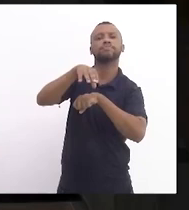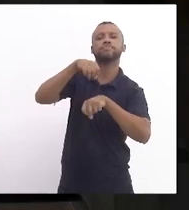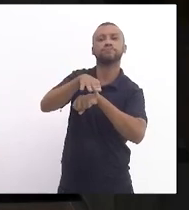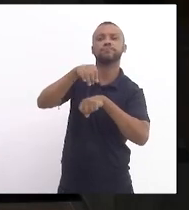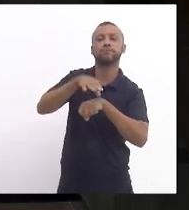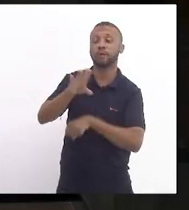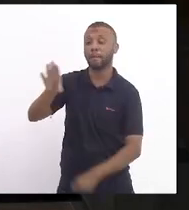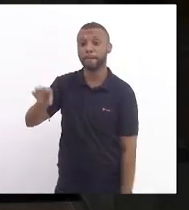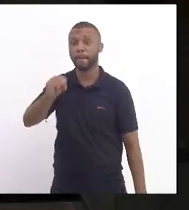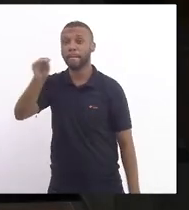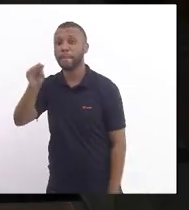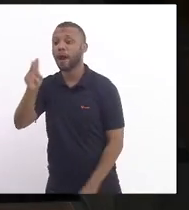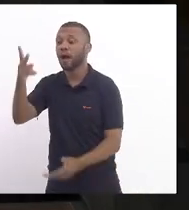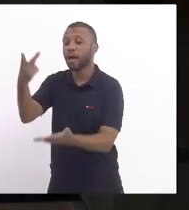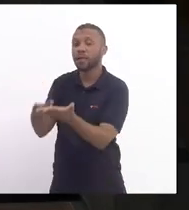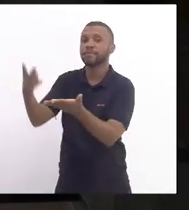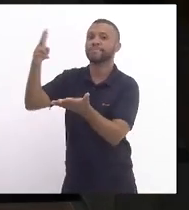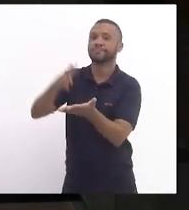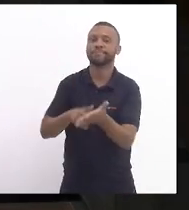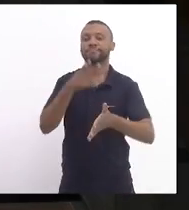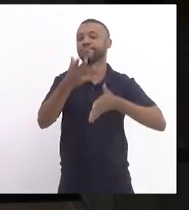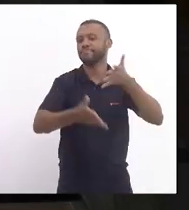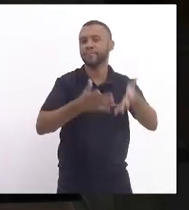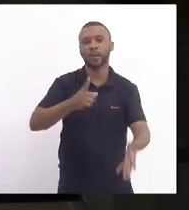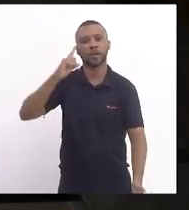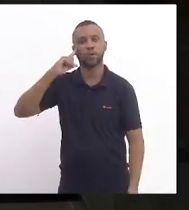aos deficientes auditivos